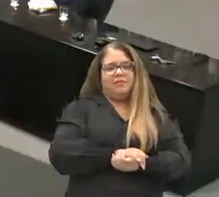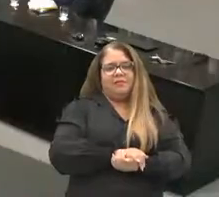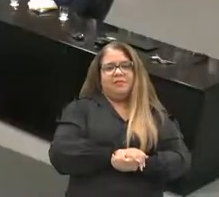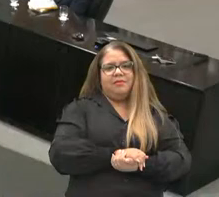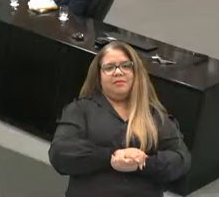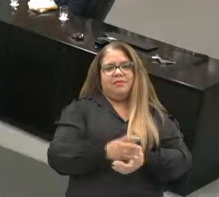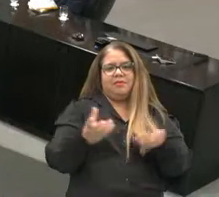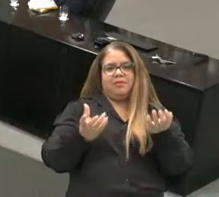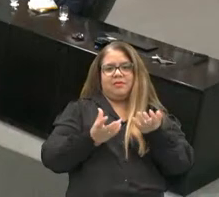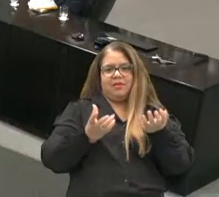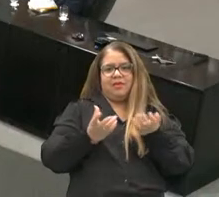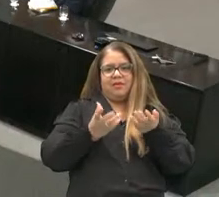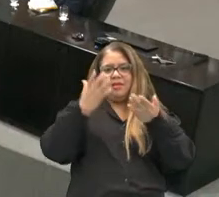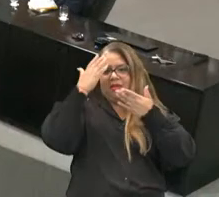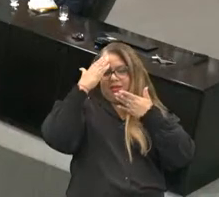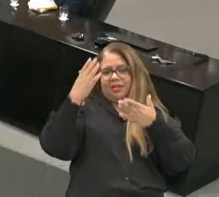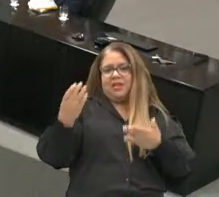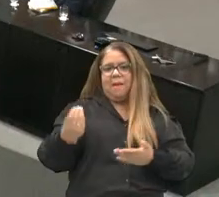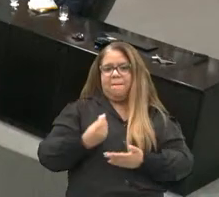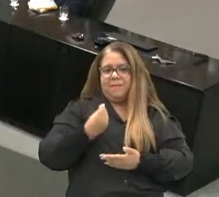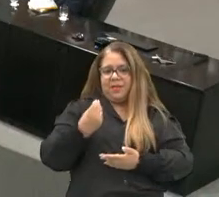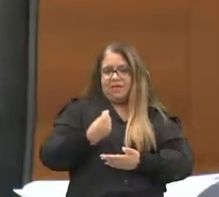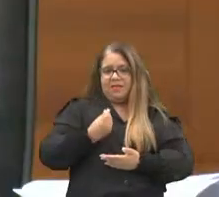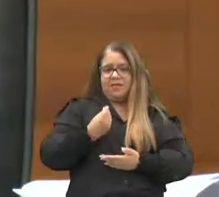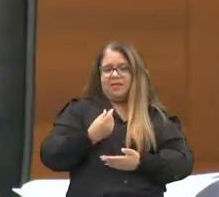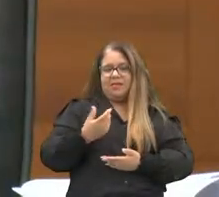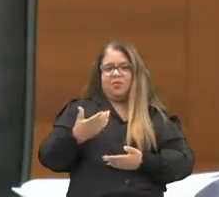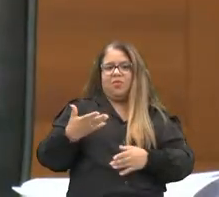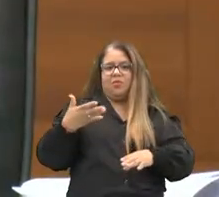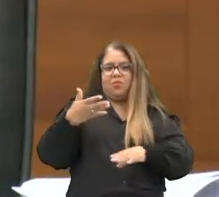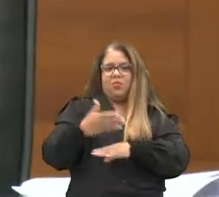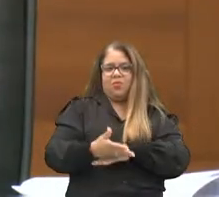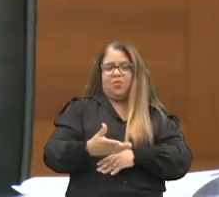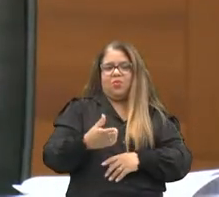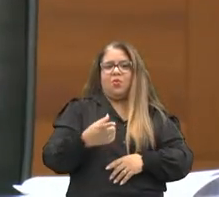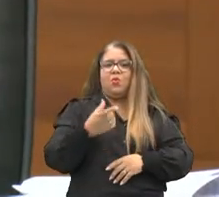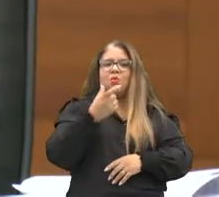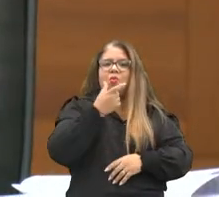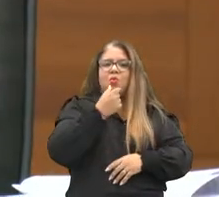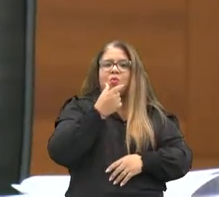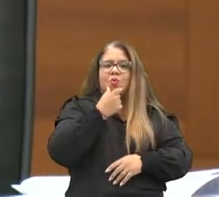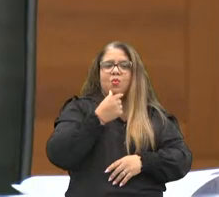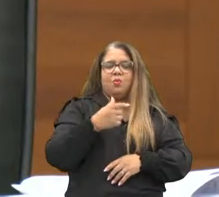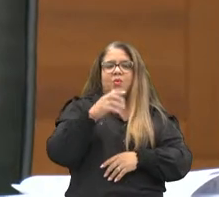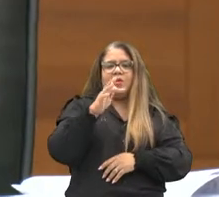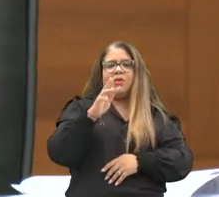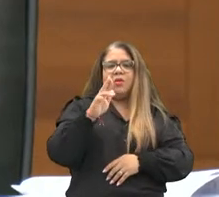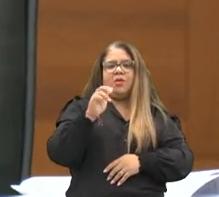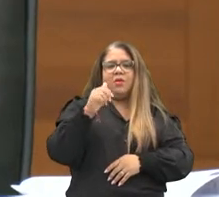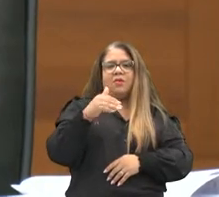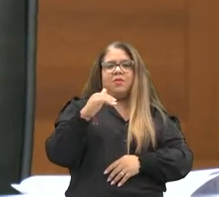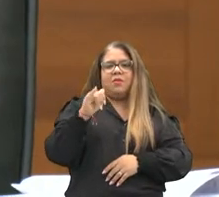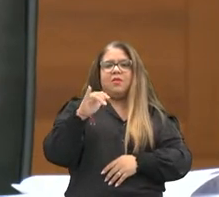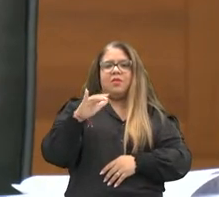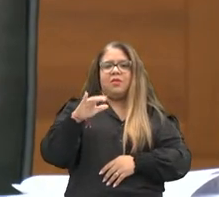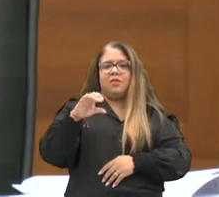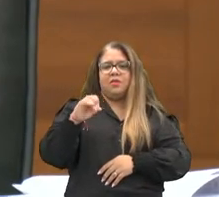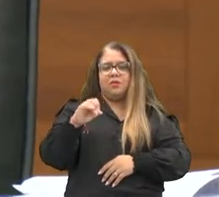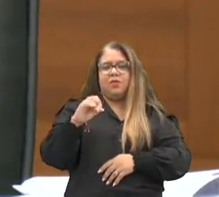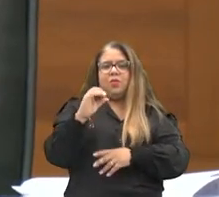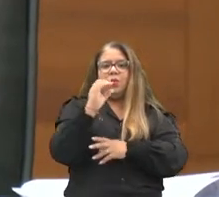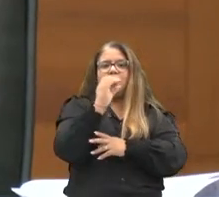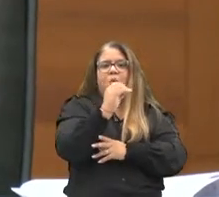Queremos também agradecer a presença em nosso recinto do Dr. Francisco Sgaibe, da UAB de Mato Grosso, do Conselho